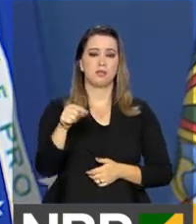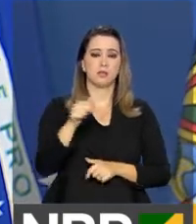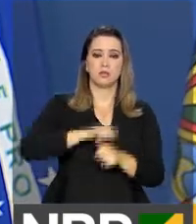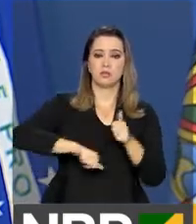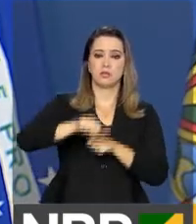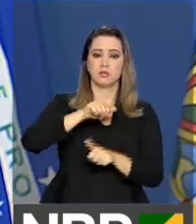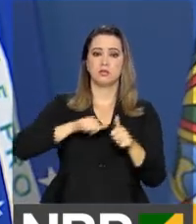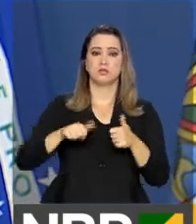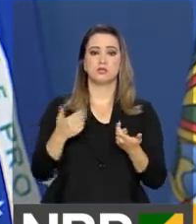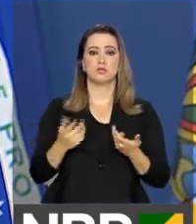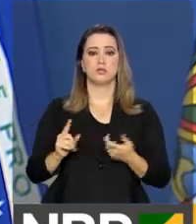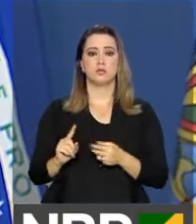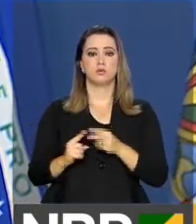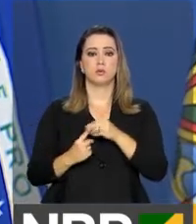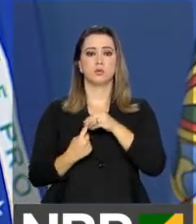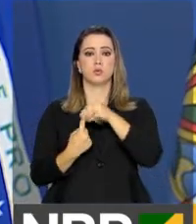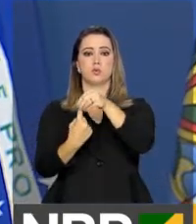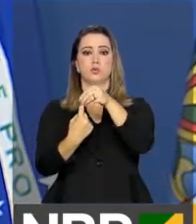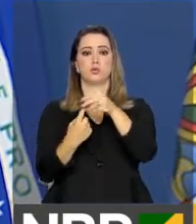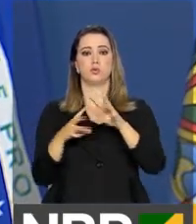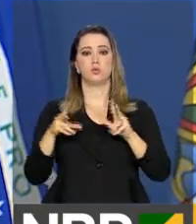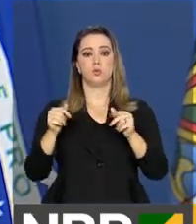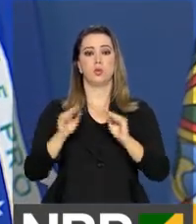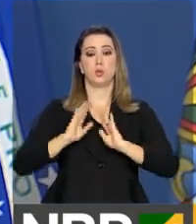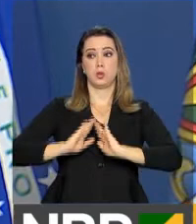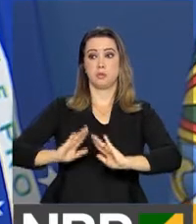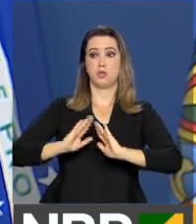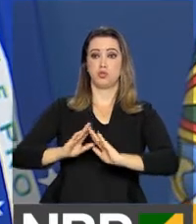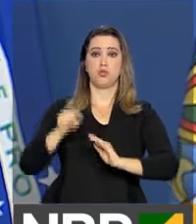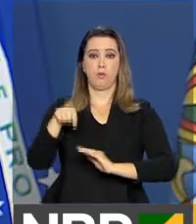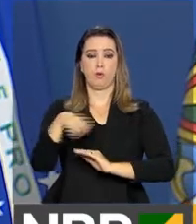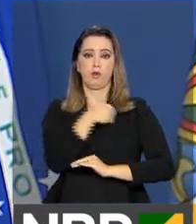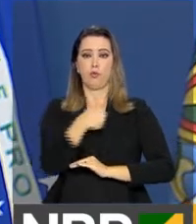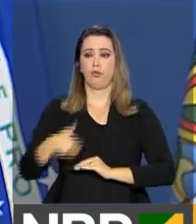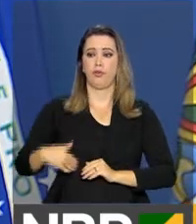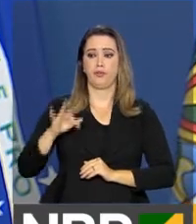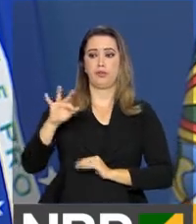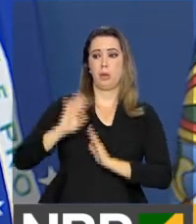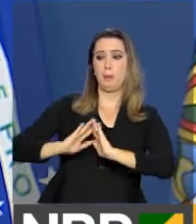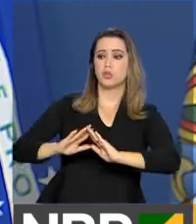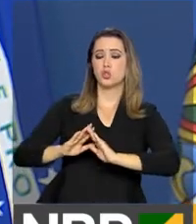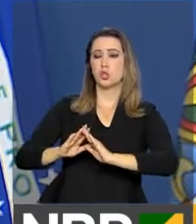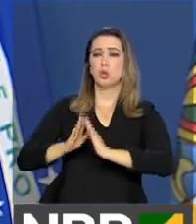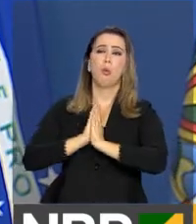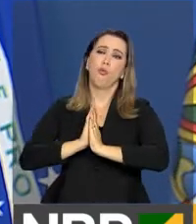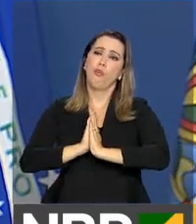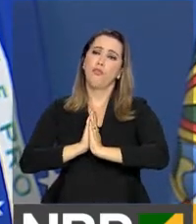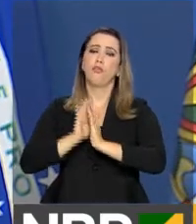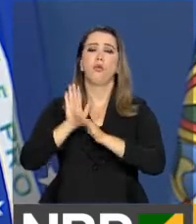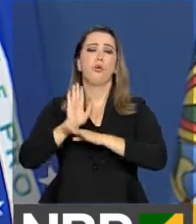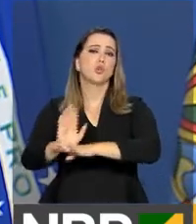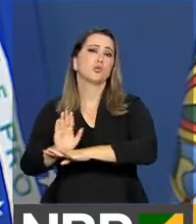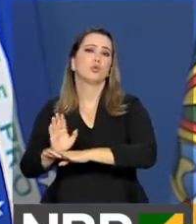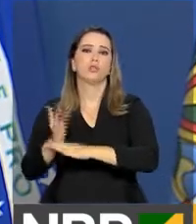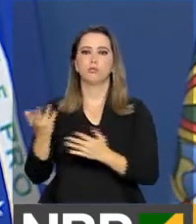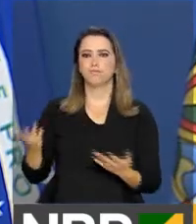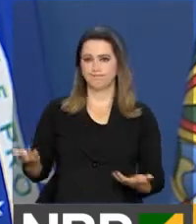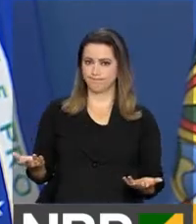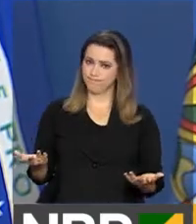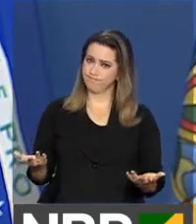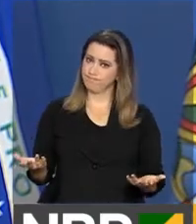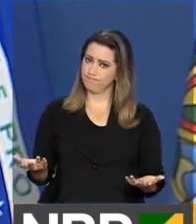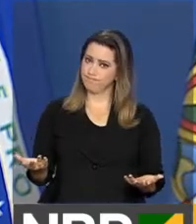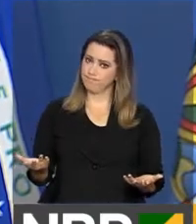transforma no estado unitário por que vinham todos aqui a união para pedir socorro então a questão previdenciária não só